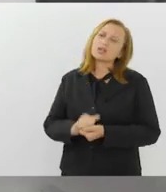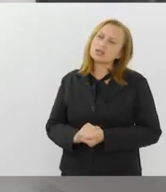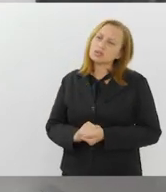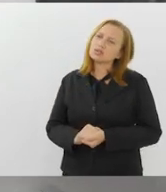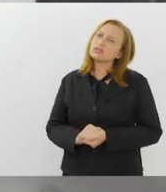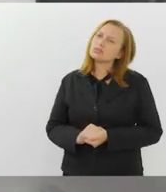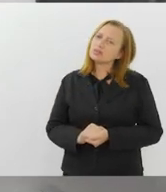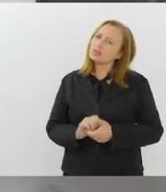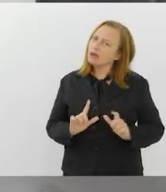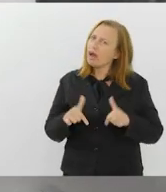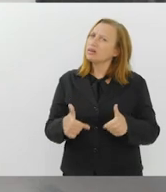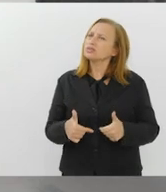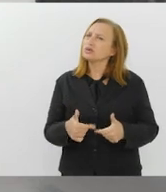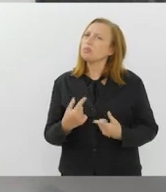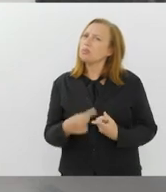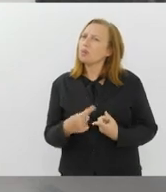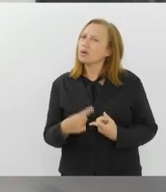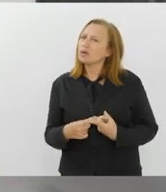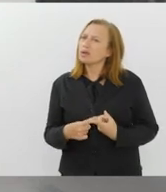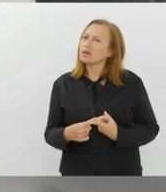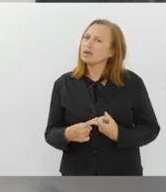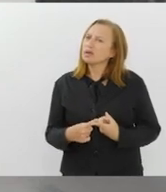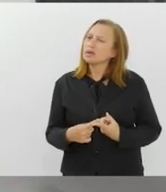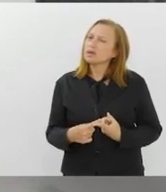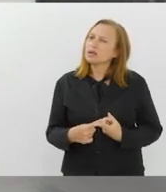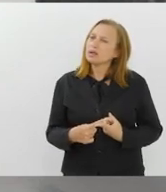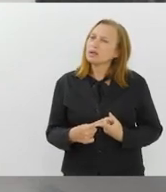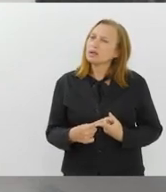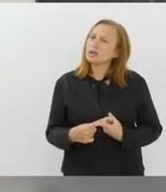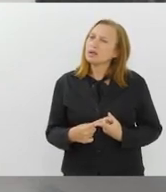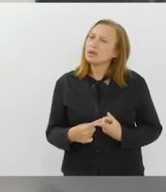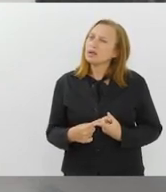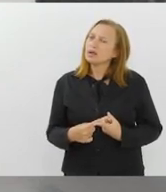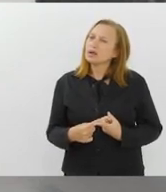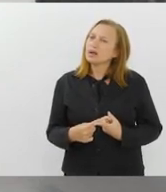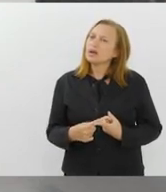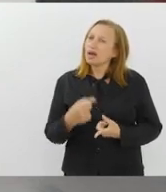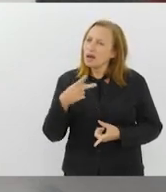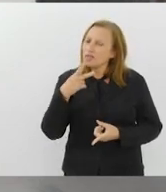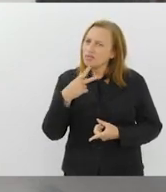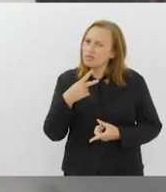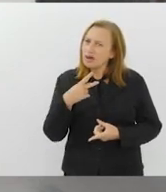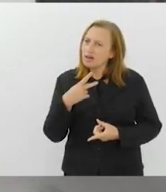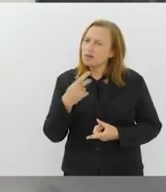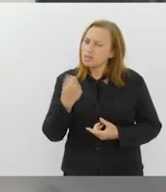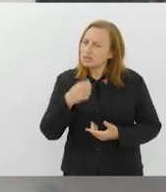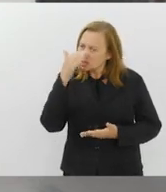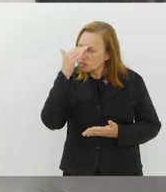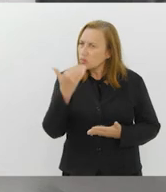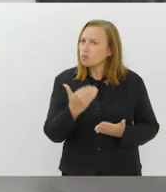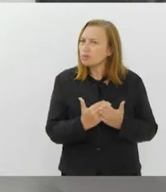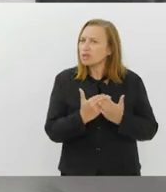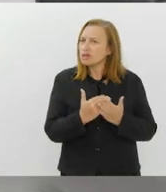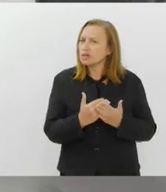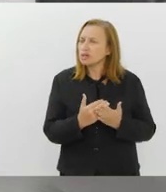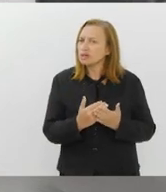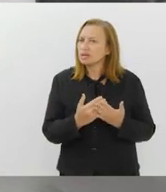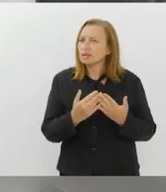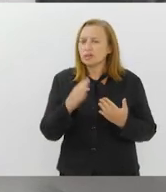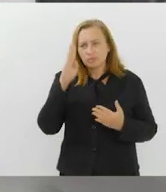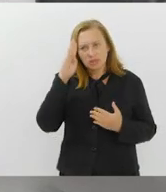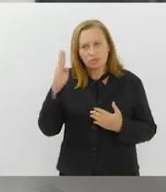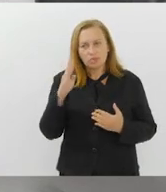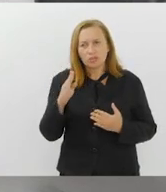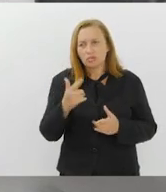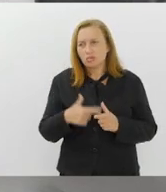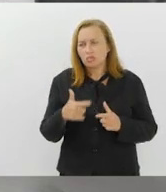uma atitude, porque palavra, tem que ser cumprida, principalmente no que se refere a